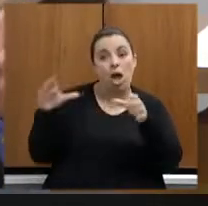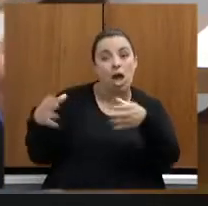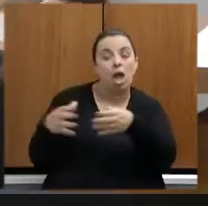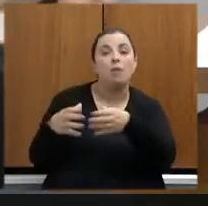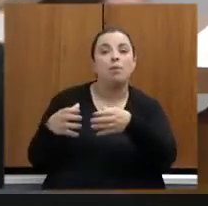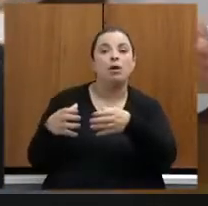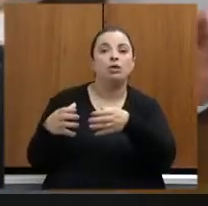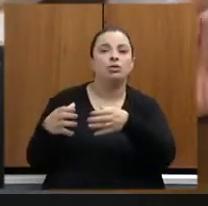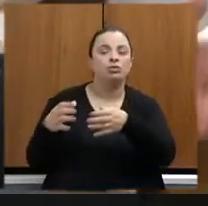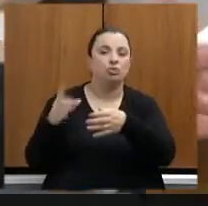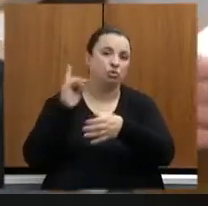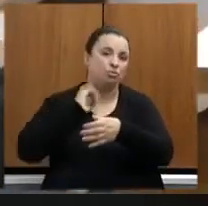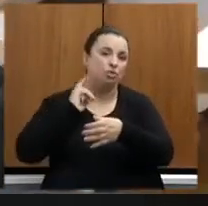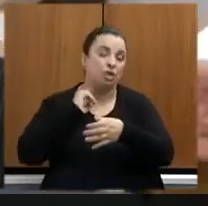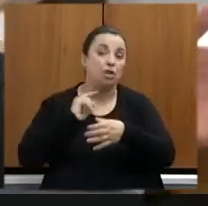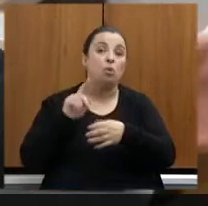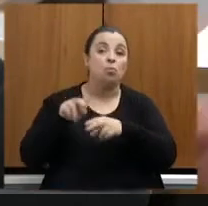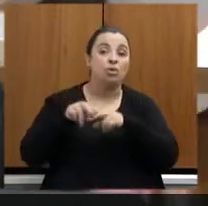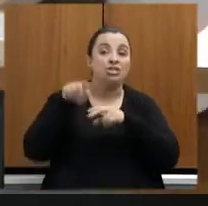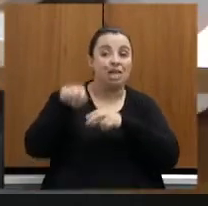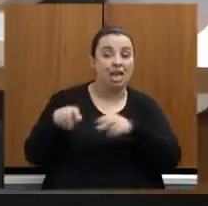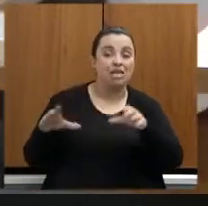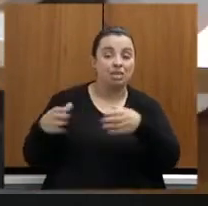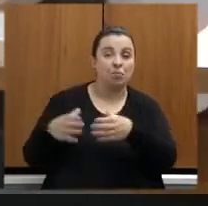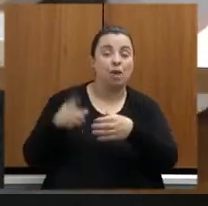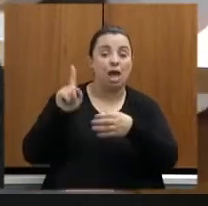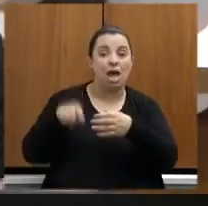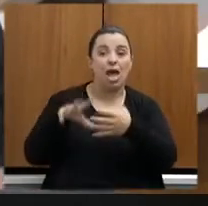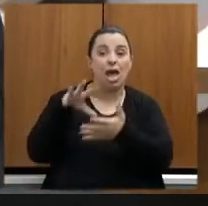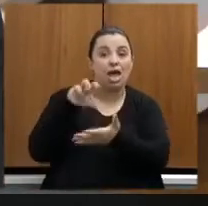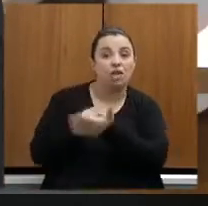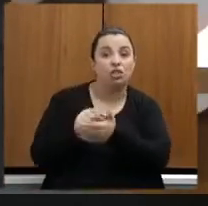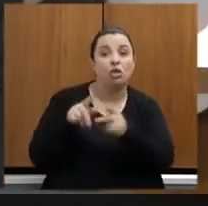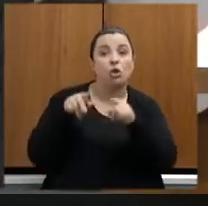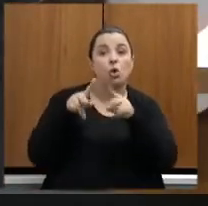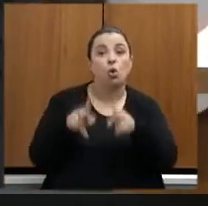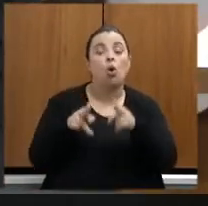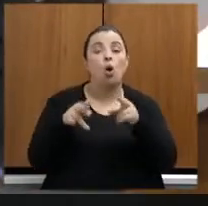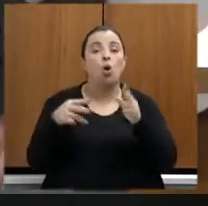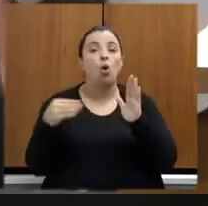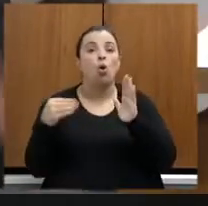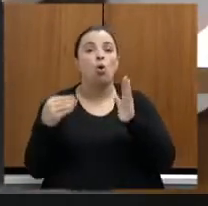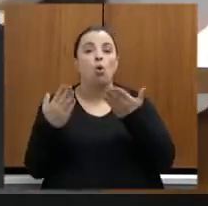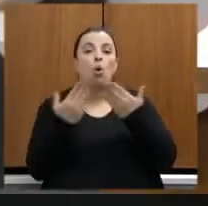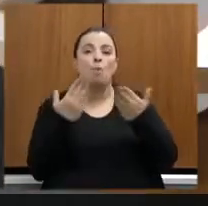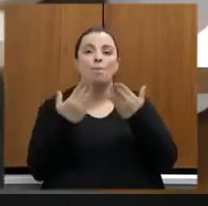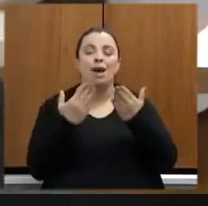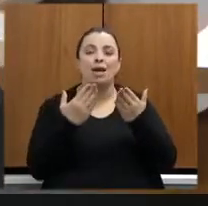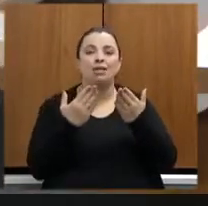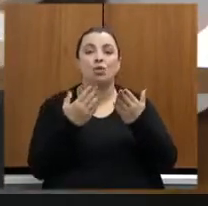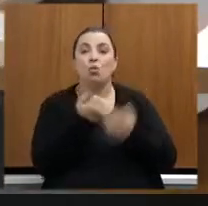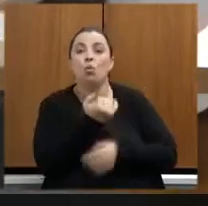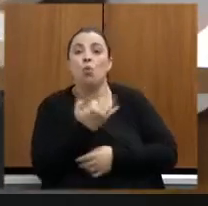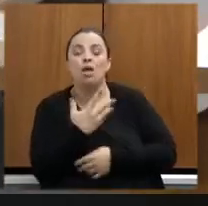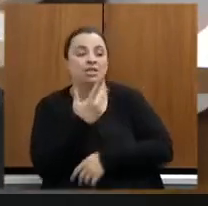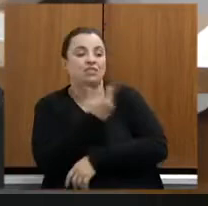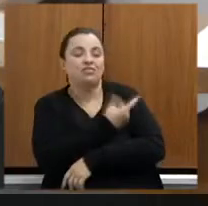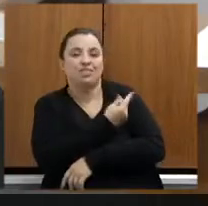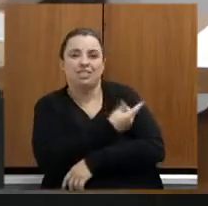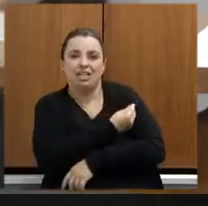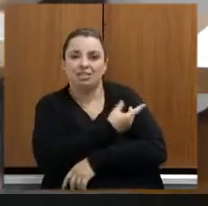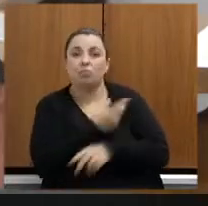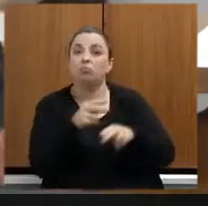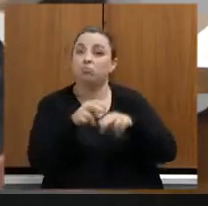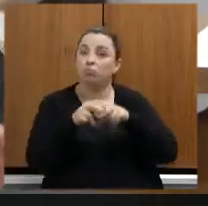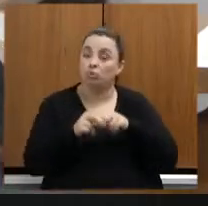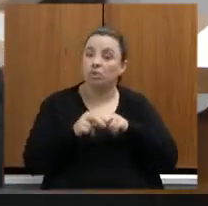os rebanho ele é de acordo com a vacinação que a secretaria tem um estoque é de todo o rebanho de